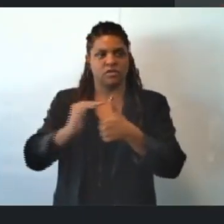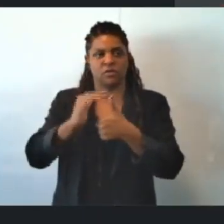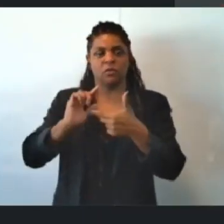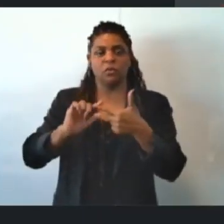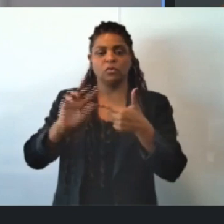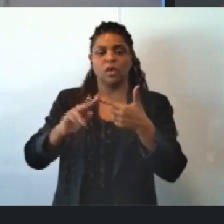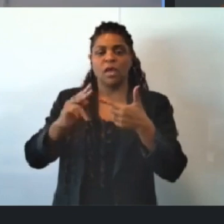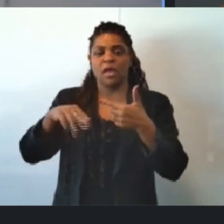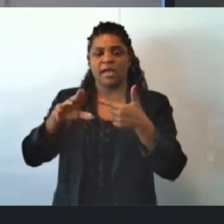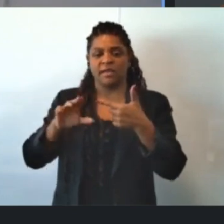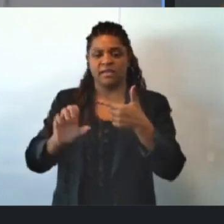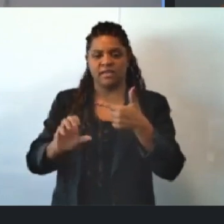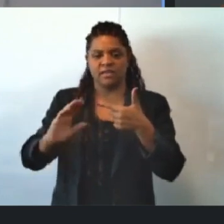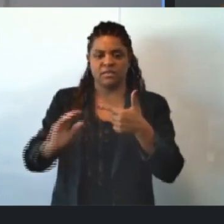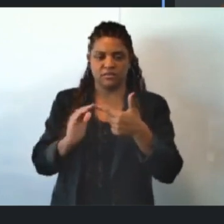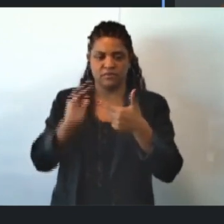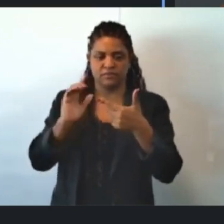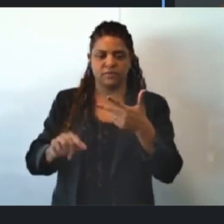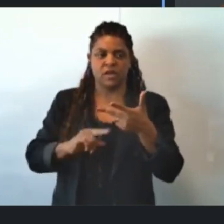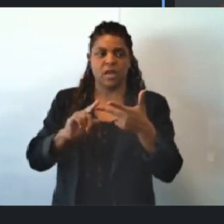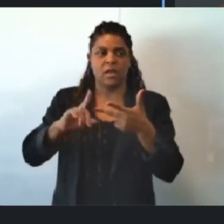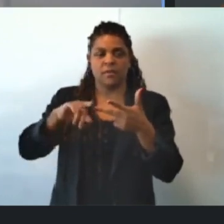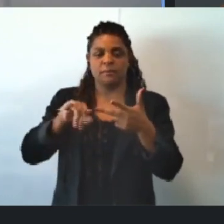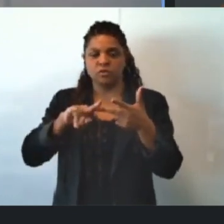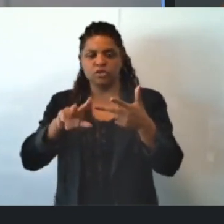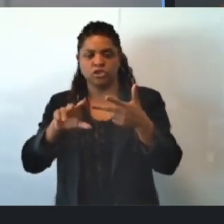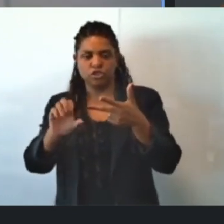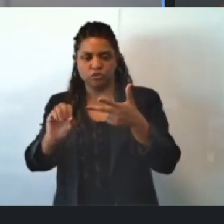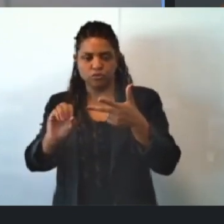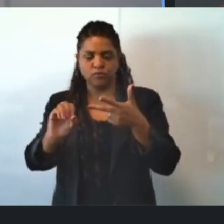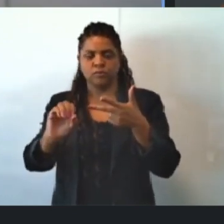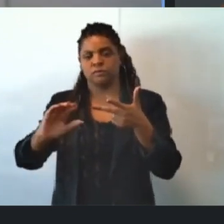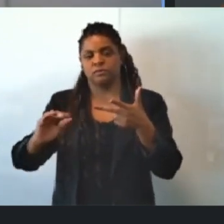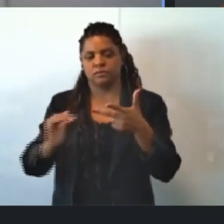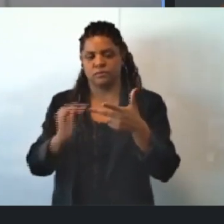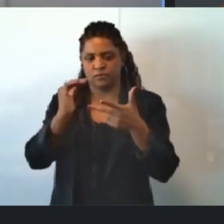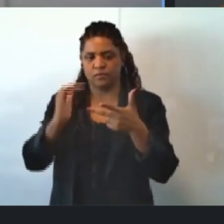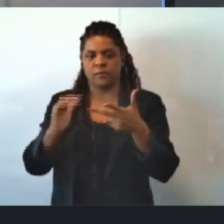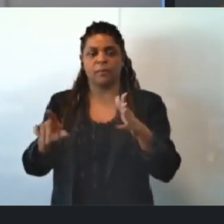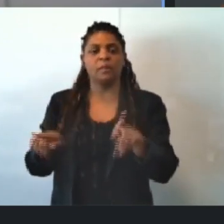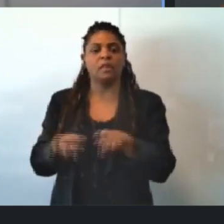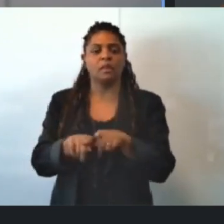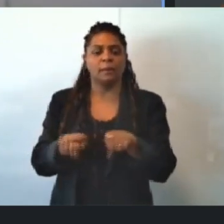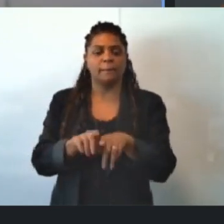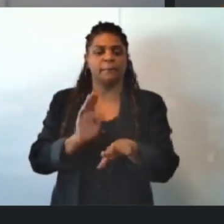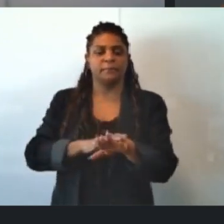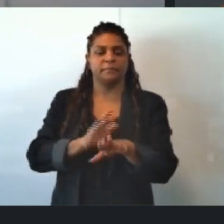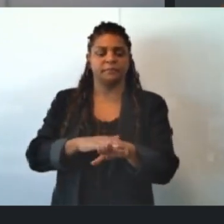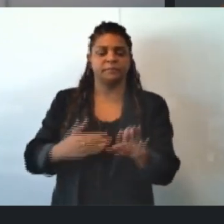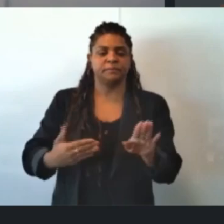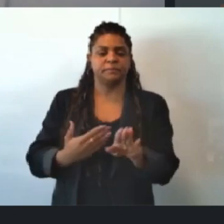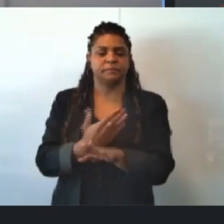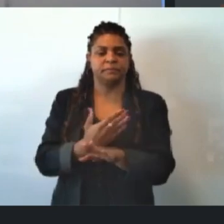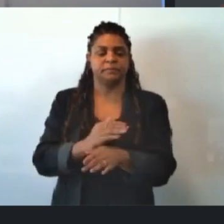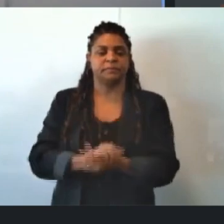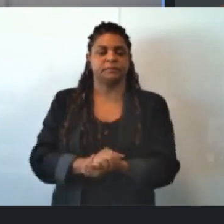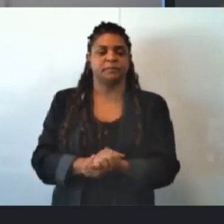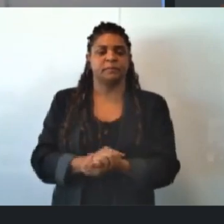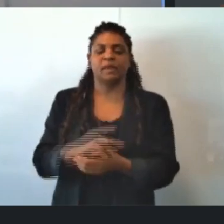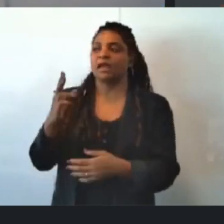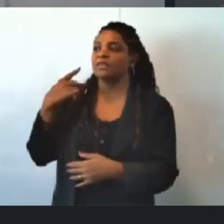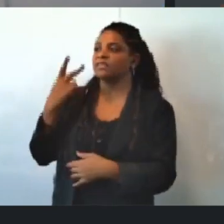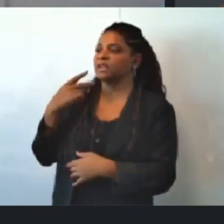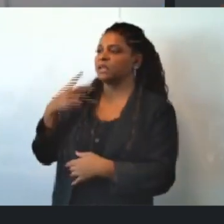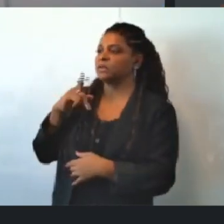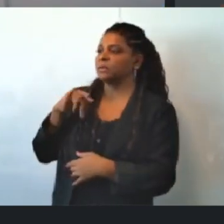acordo. Miltinho CGE. De acordo. Também estou de acordo, aprovado o requerimento 1300. Fernando Brown. Oi. E